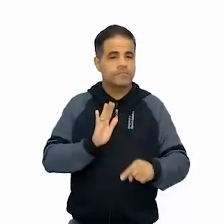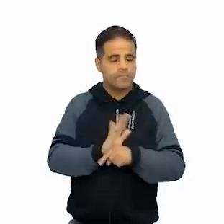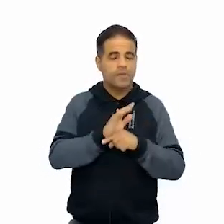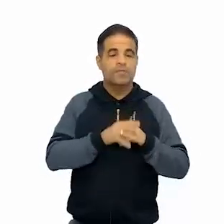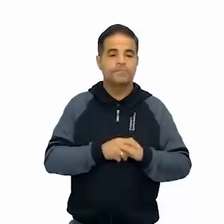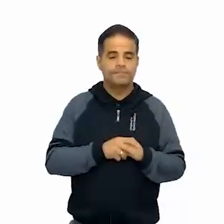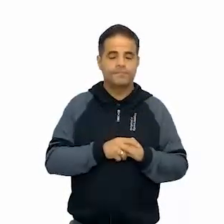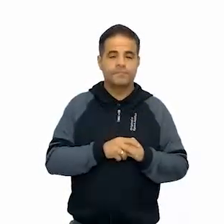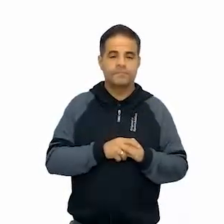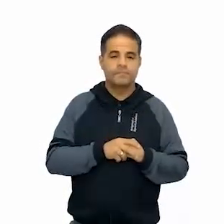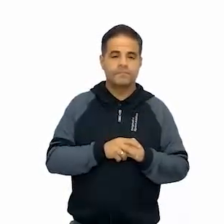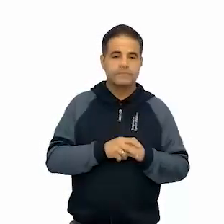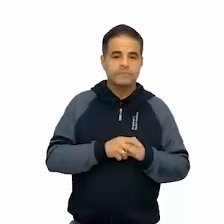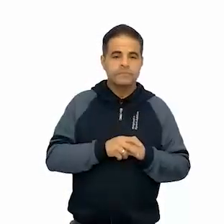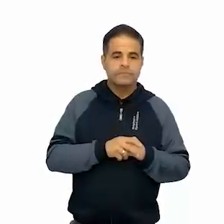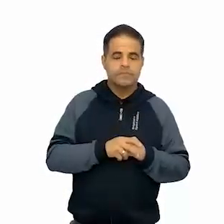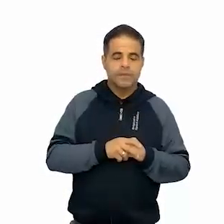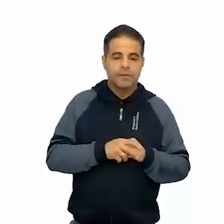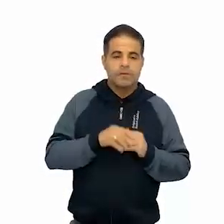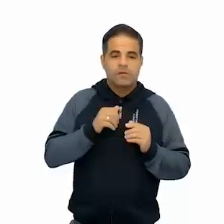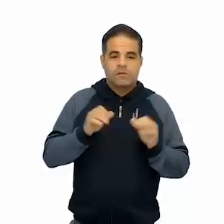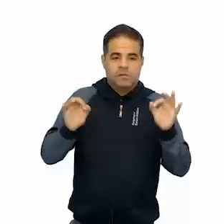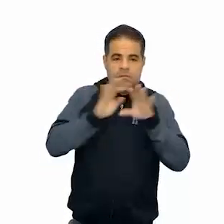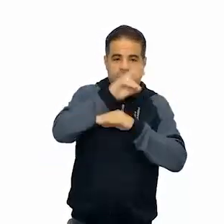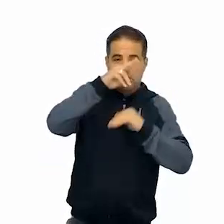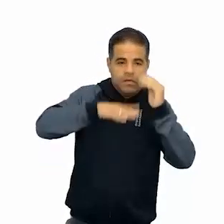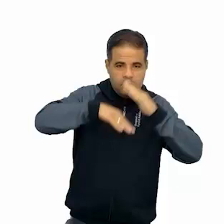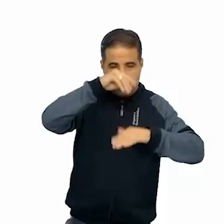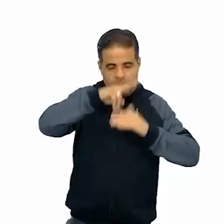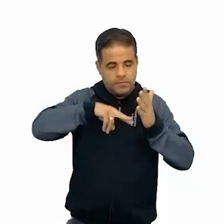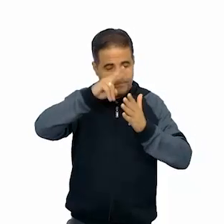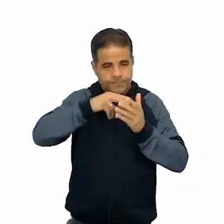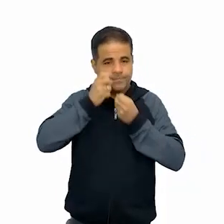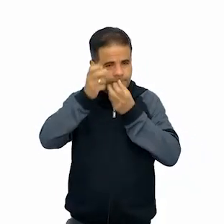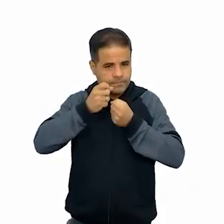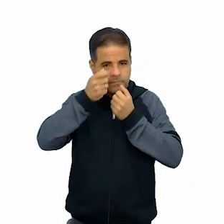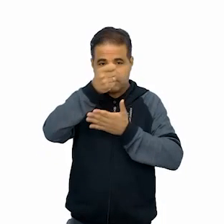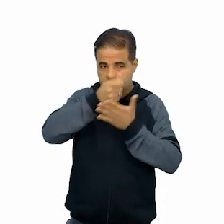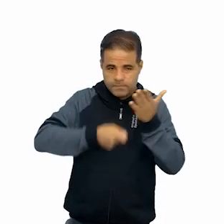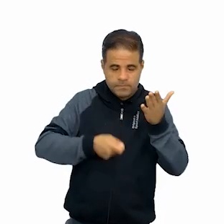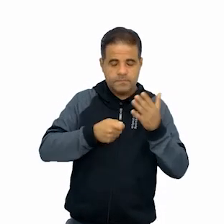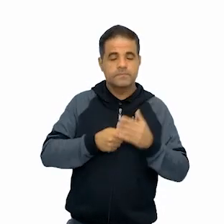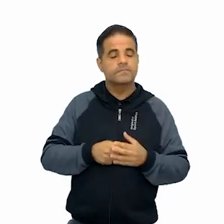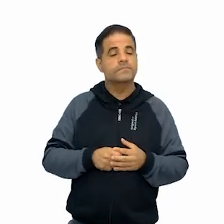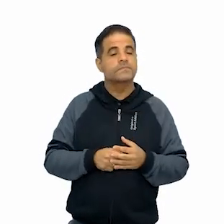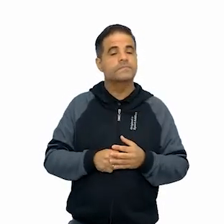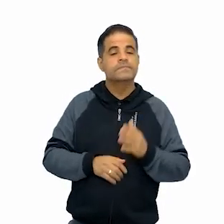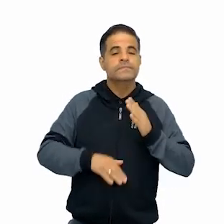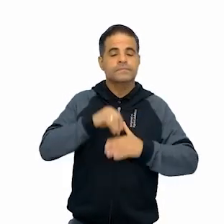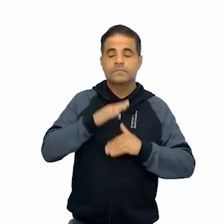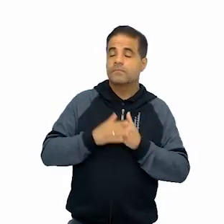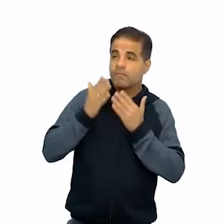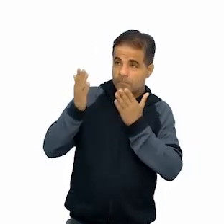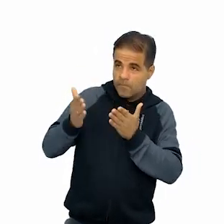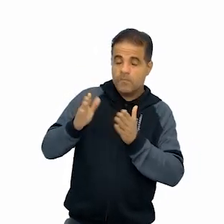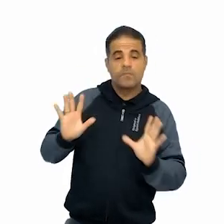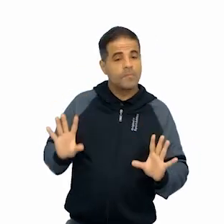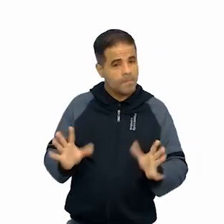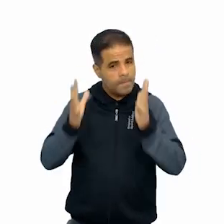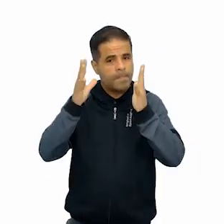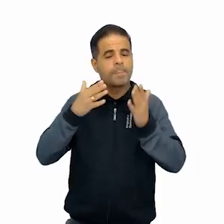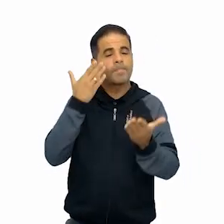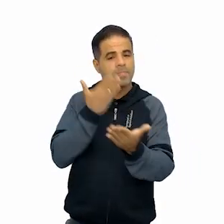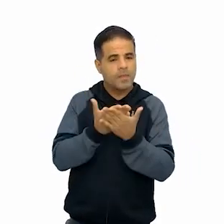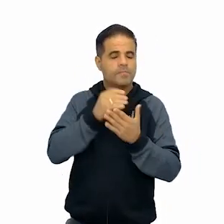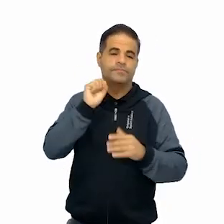né? Então, ao terem de ler, selecionar informações e escrever, as seguintes habilidades serão promovidas, né, na